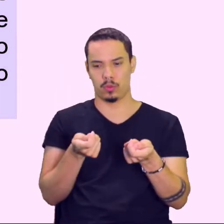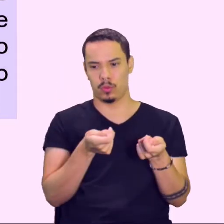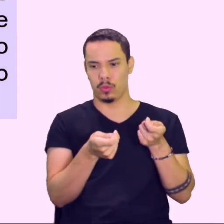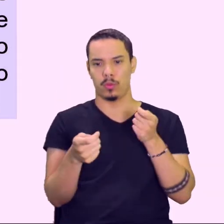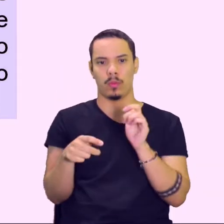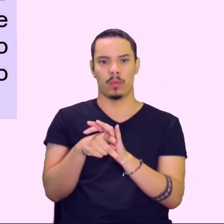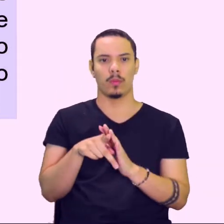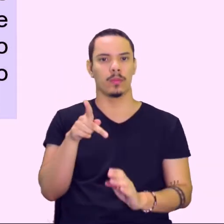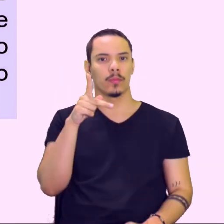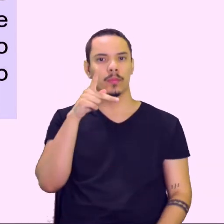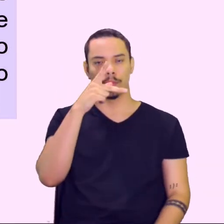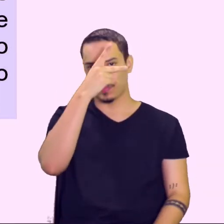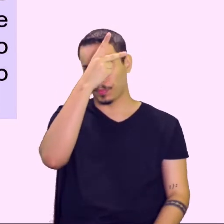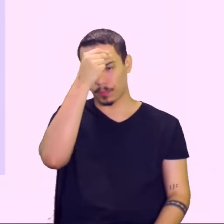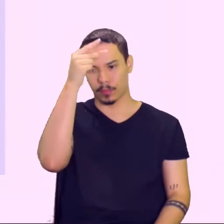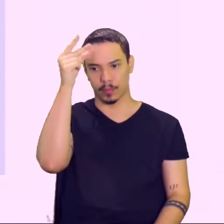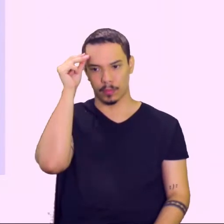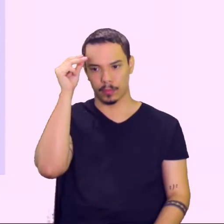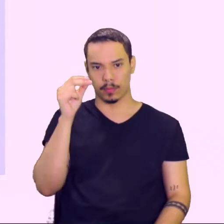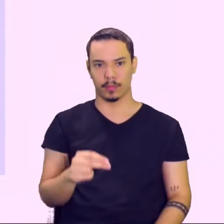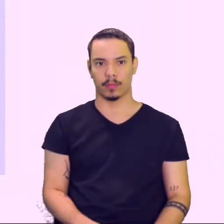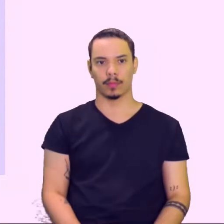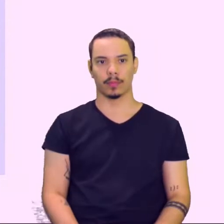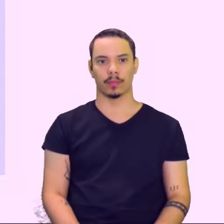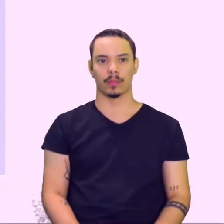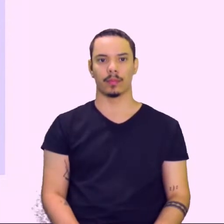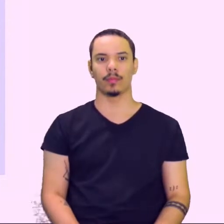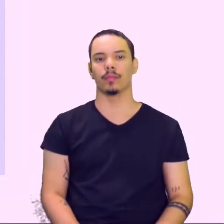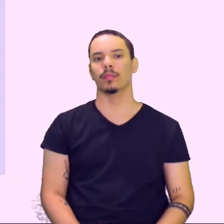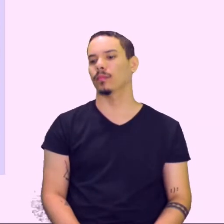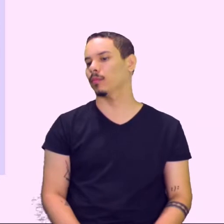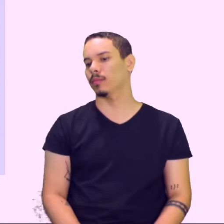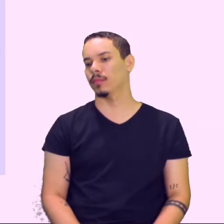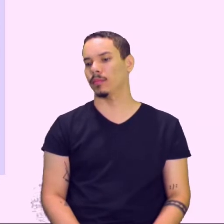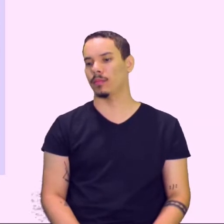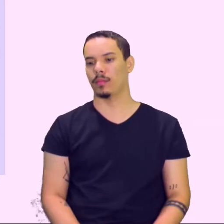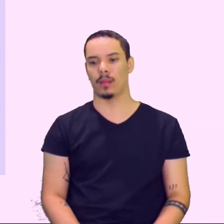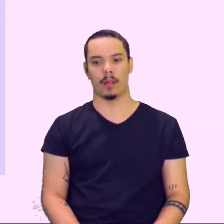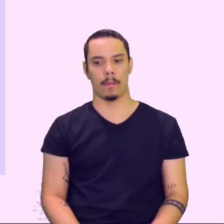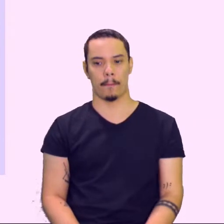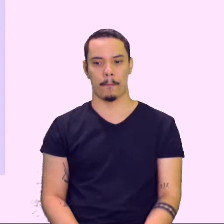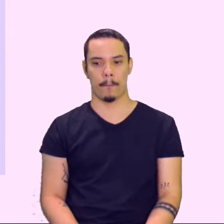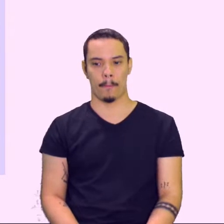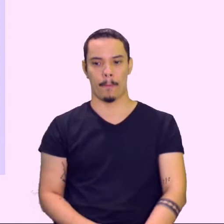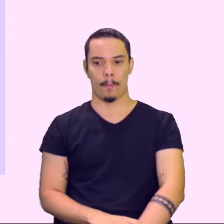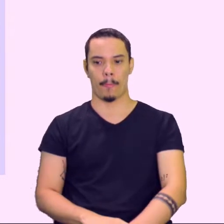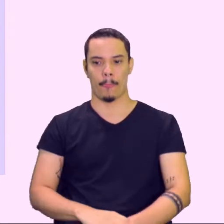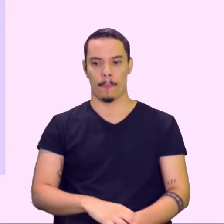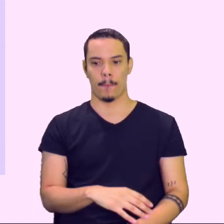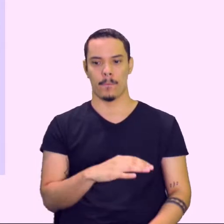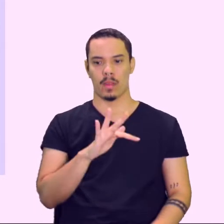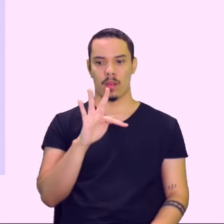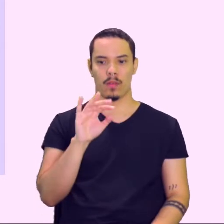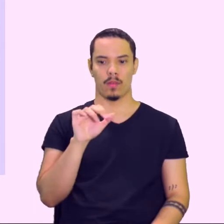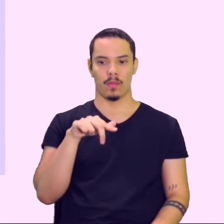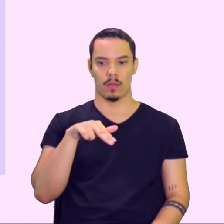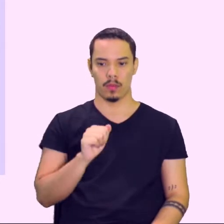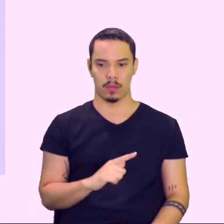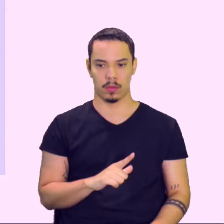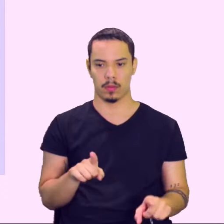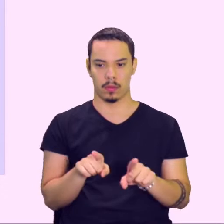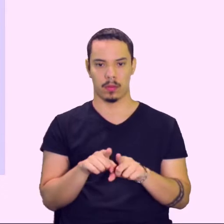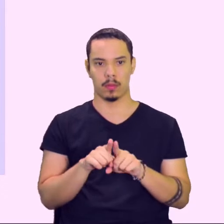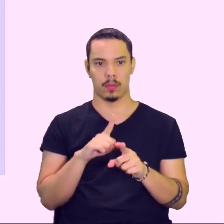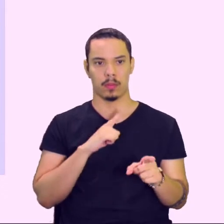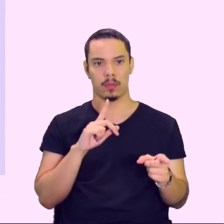prefeitura. Vamos lá. Aí tem a Flona, né, que é uma floresta nacional, que é uma área com uma cobertura florestal de